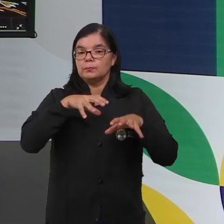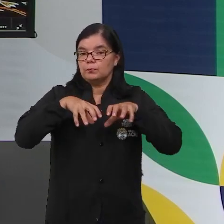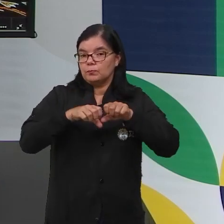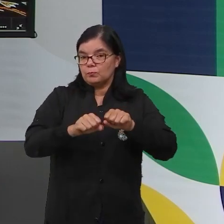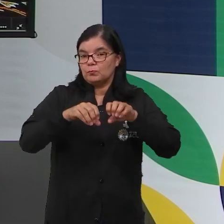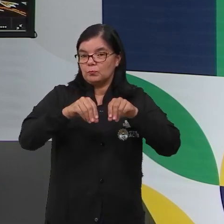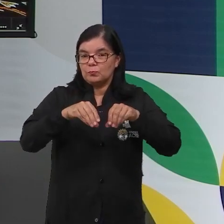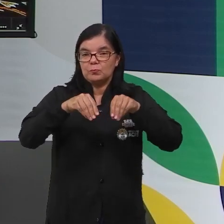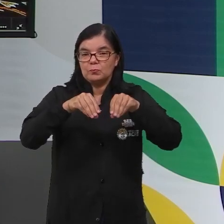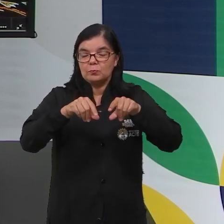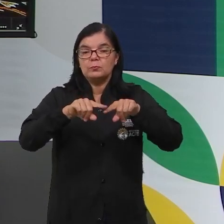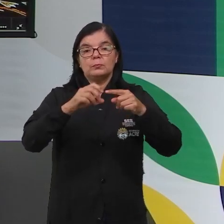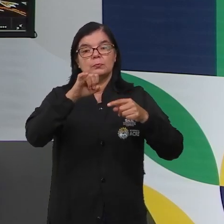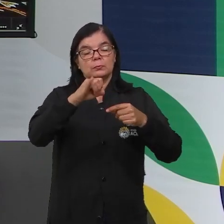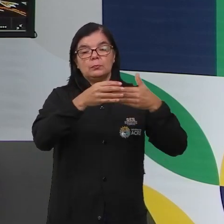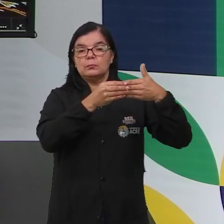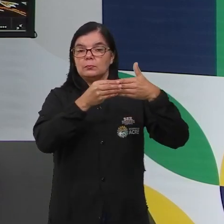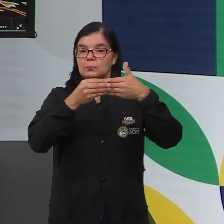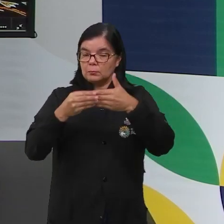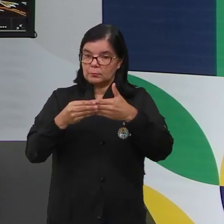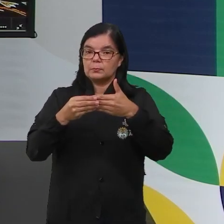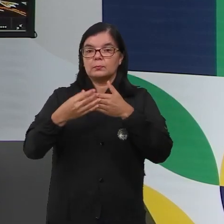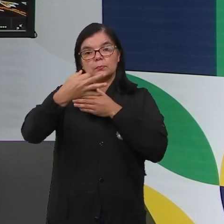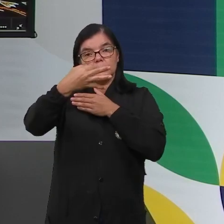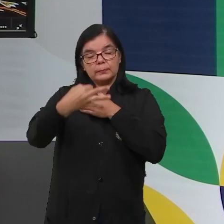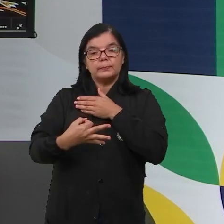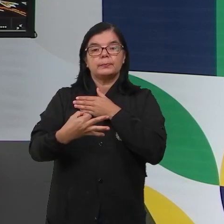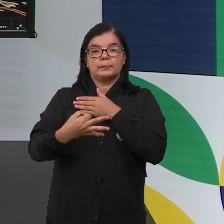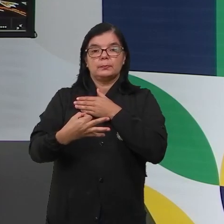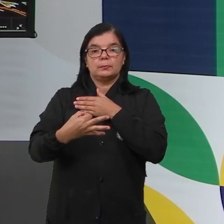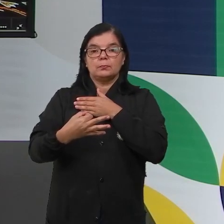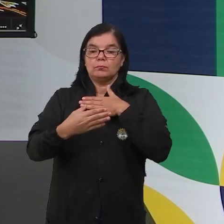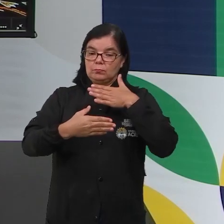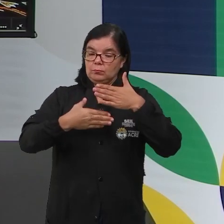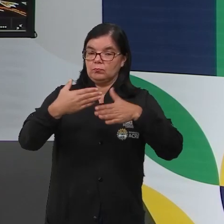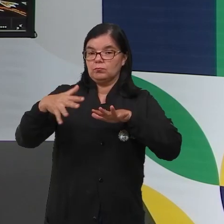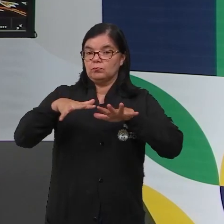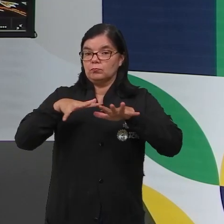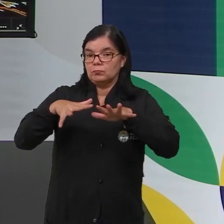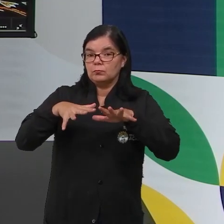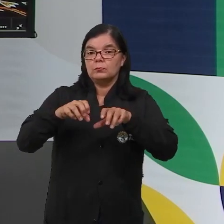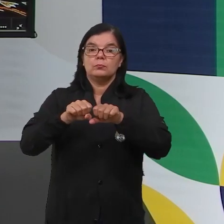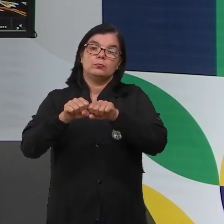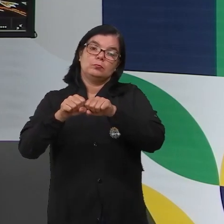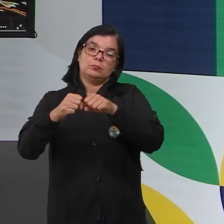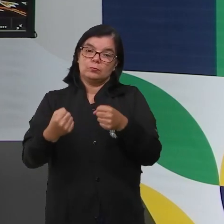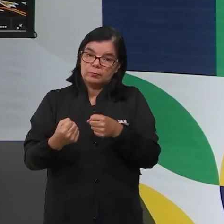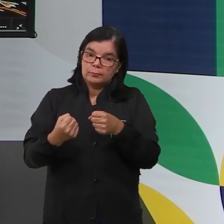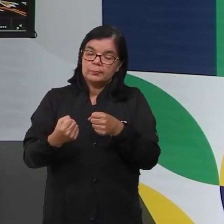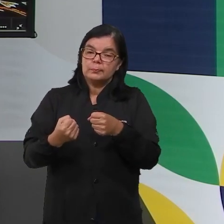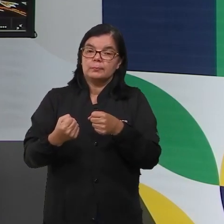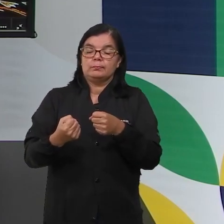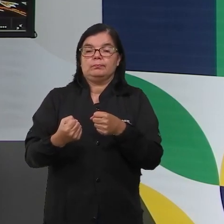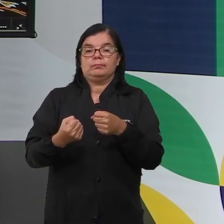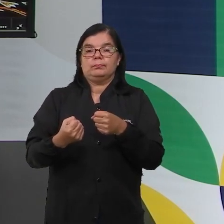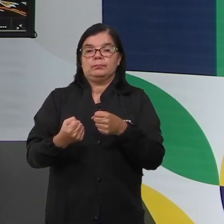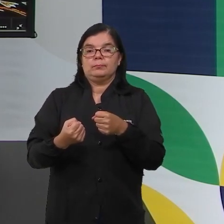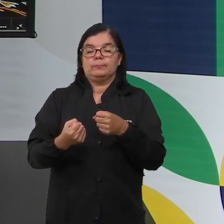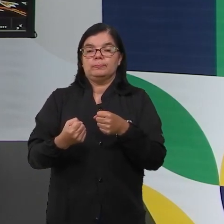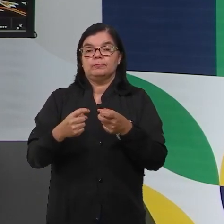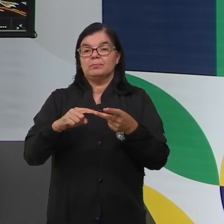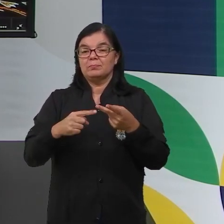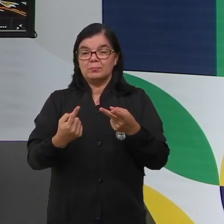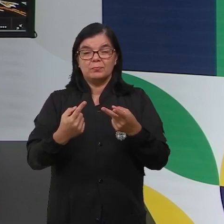você não levar, né, transportar de forma correta, elas vão extraviar pelo caminho, vão quebrar, né,